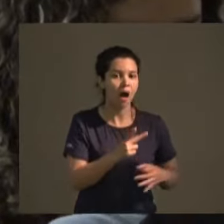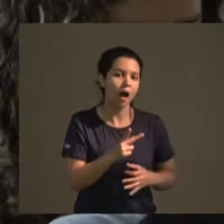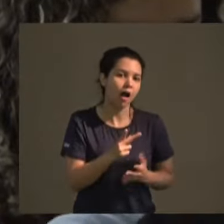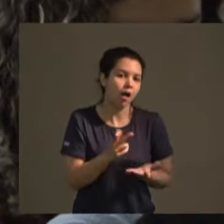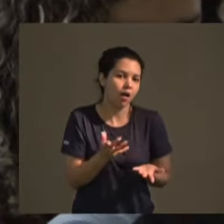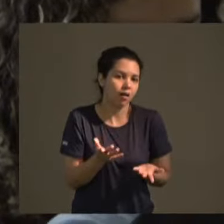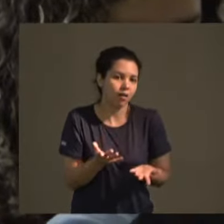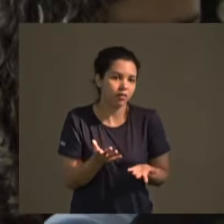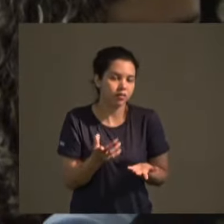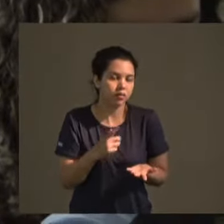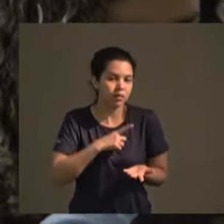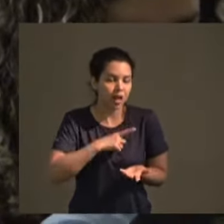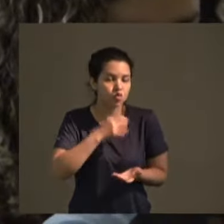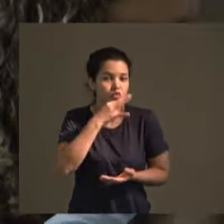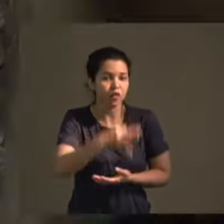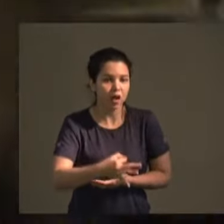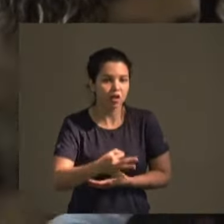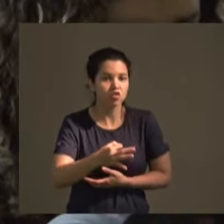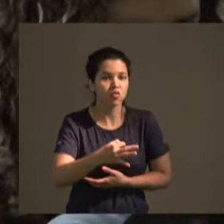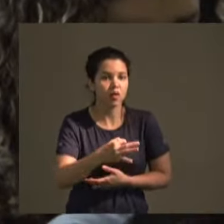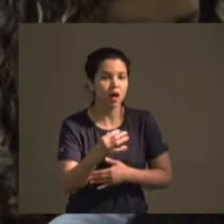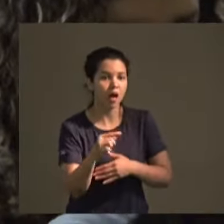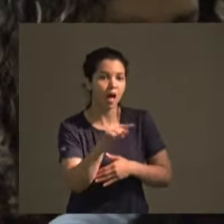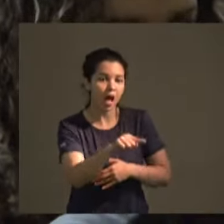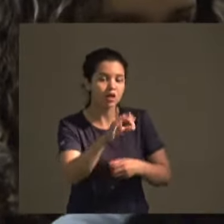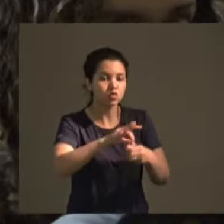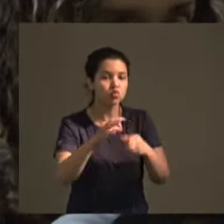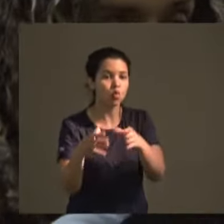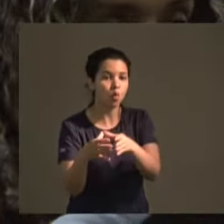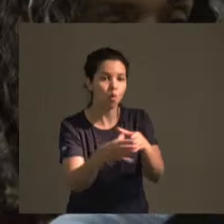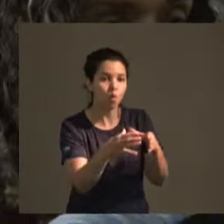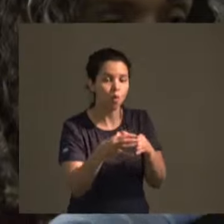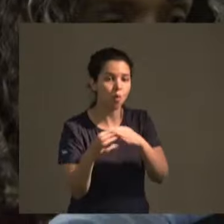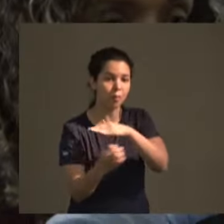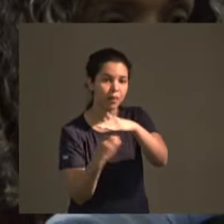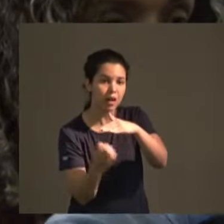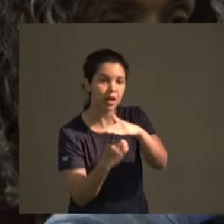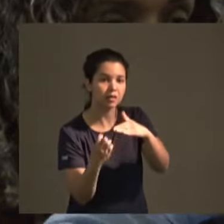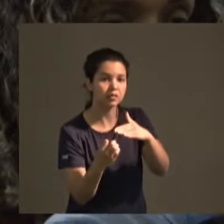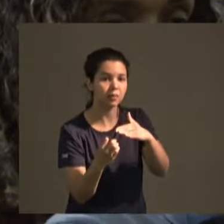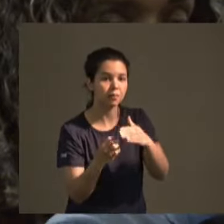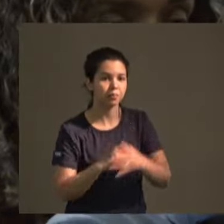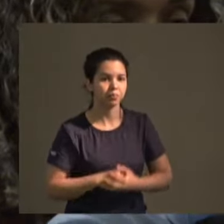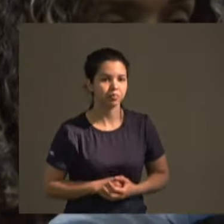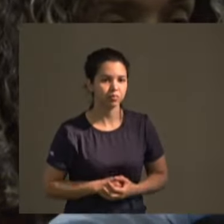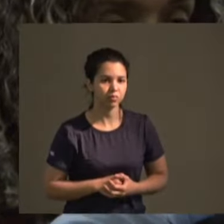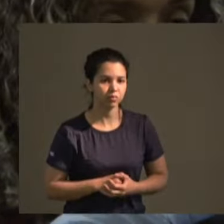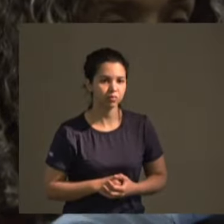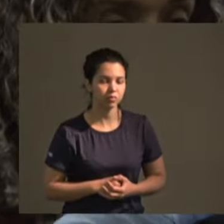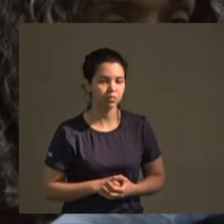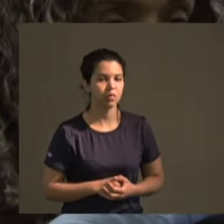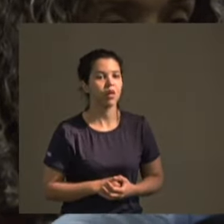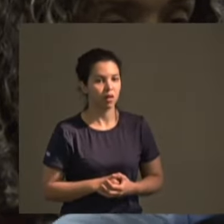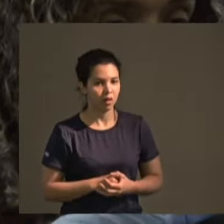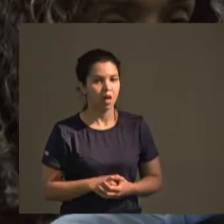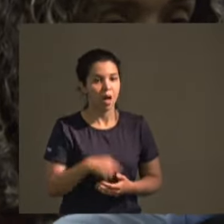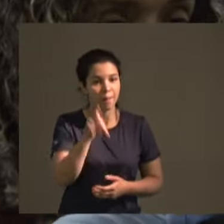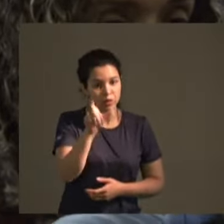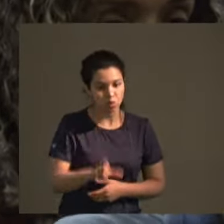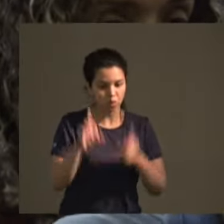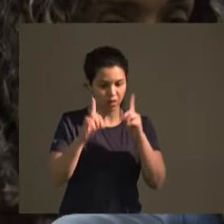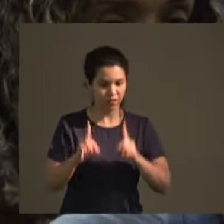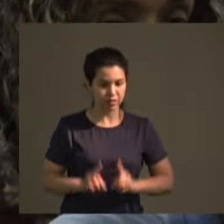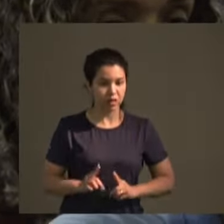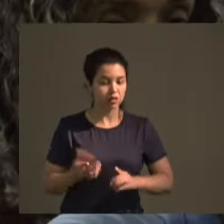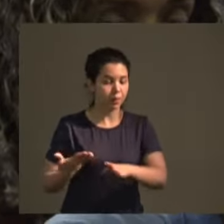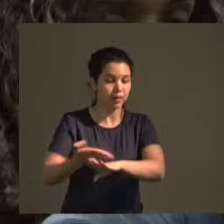dizendo que não existe, né, que as instituições não têm pessoas para inclusão no mercado de trabalho, que não é essa a realidade. A gente